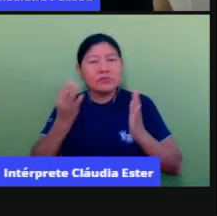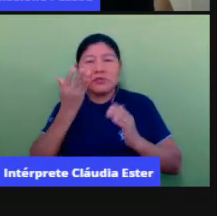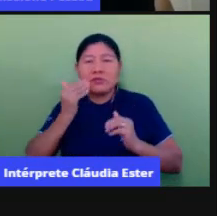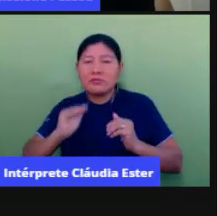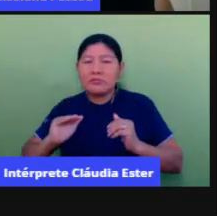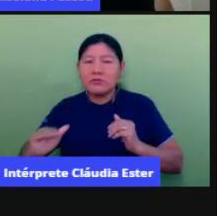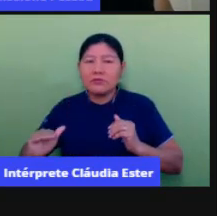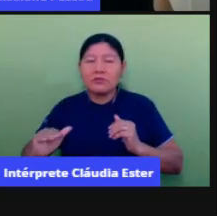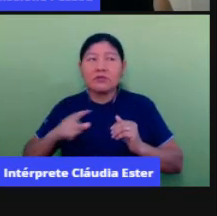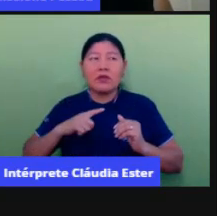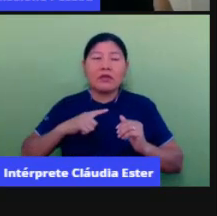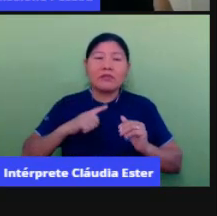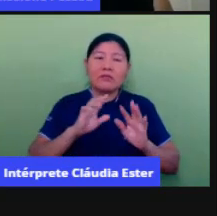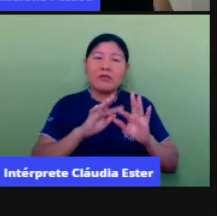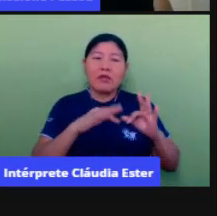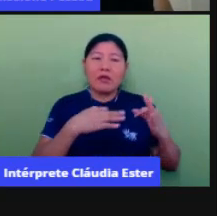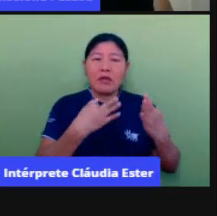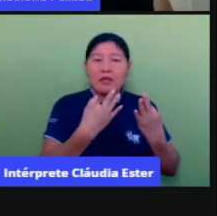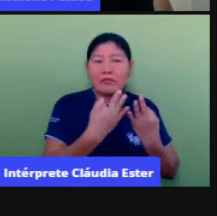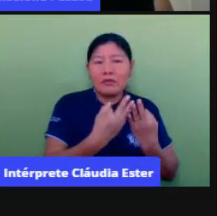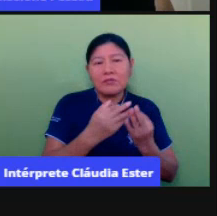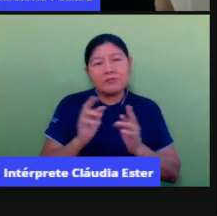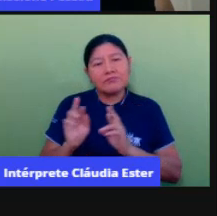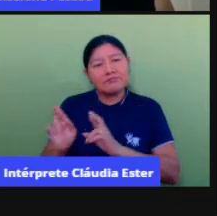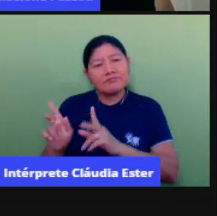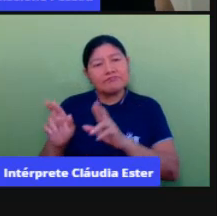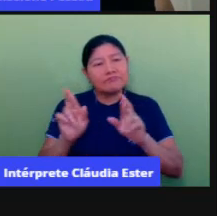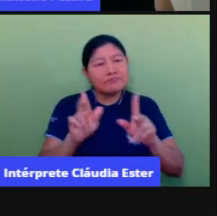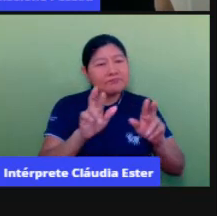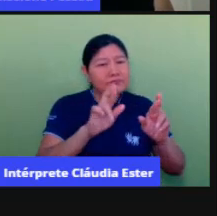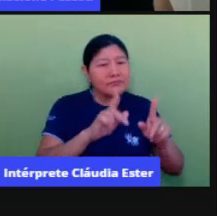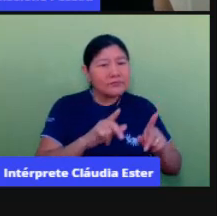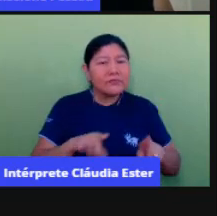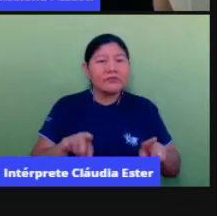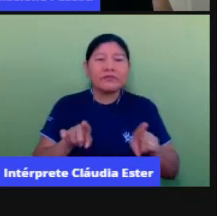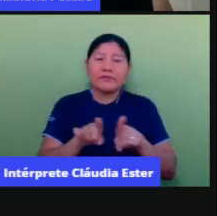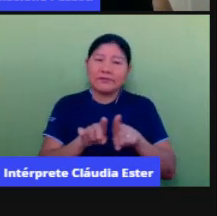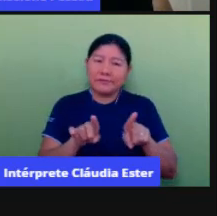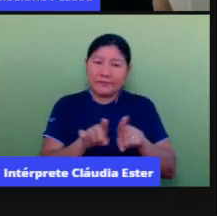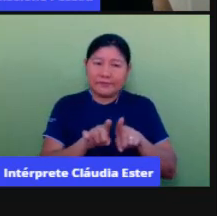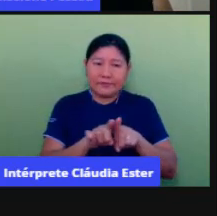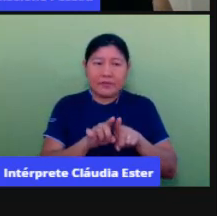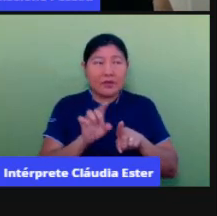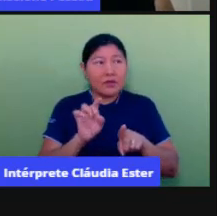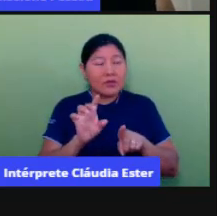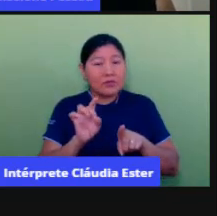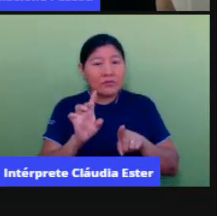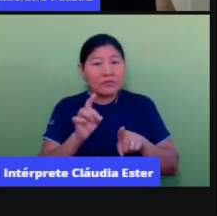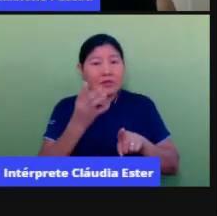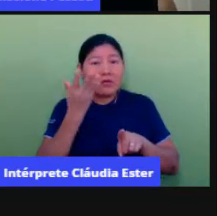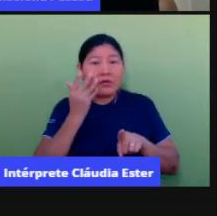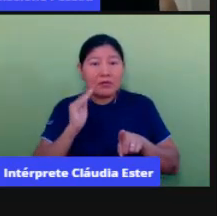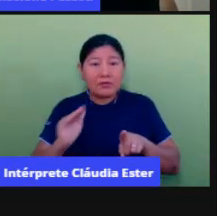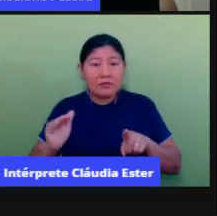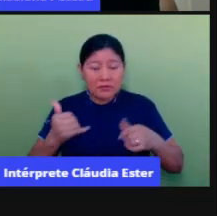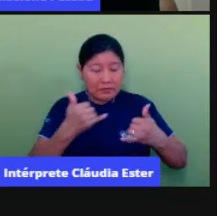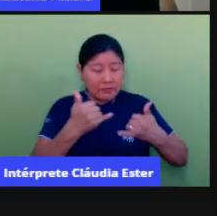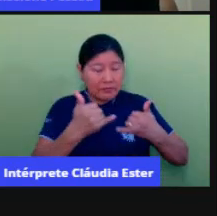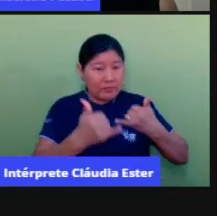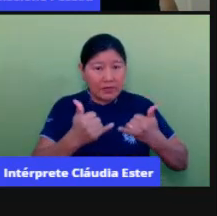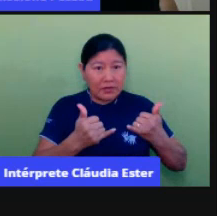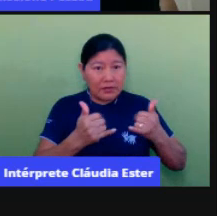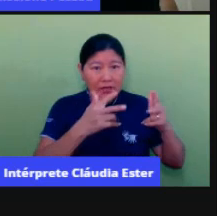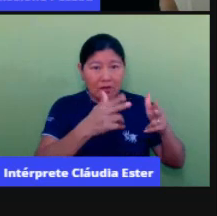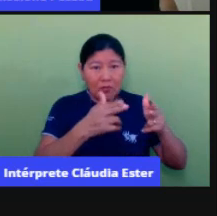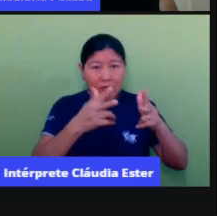única família que tem os mesmos rituais, que tem a mesma forma de entender essa criança. Não são as mesmas infâncias, né? Nós temos crianças muito